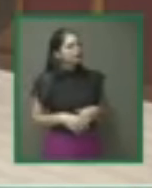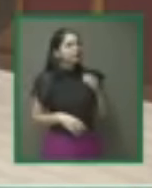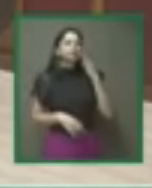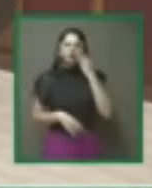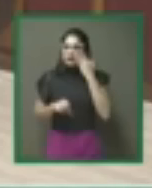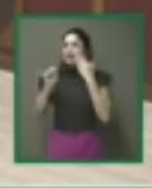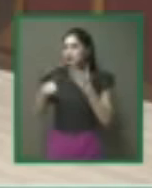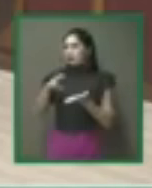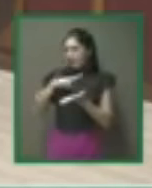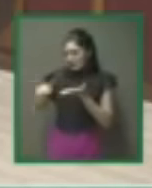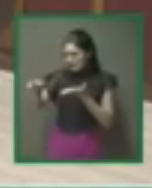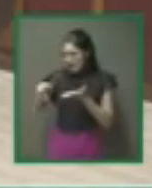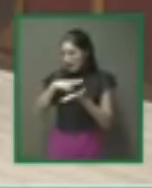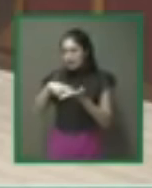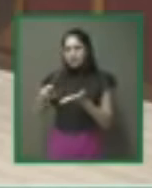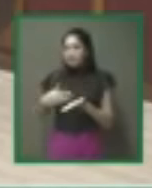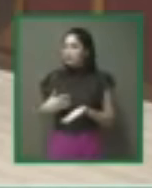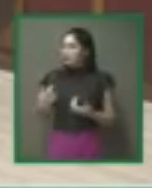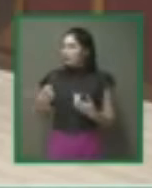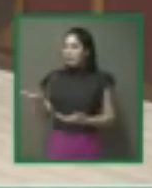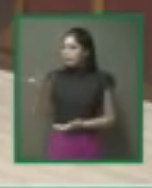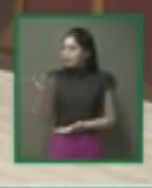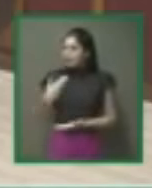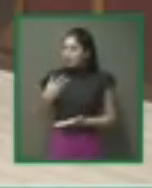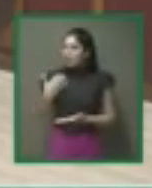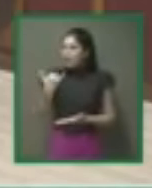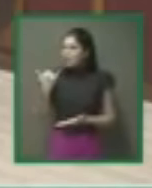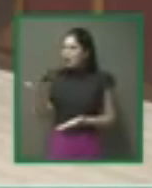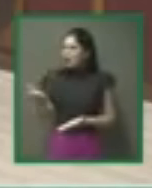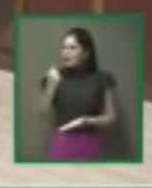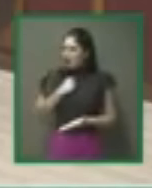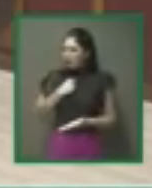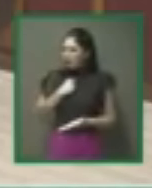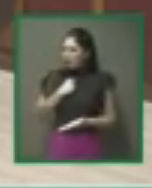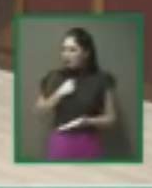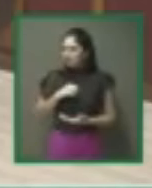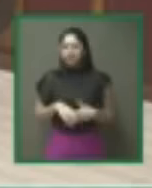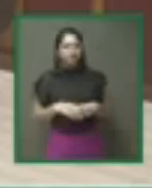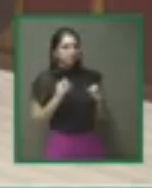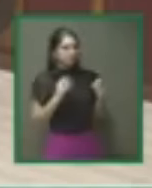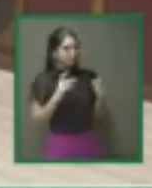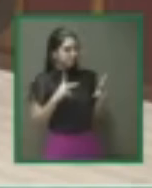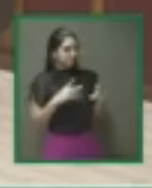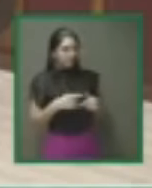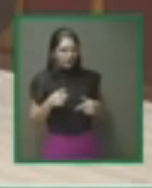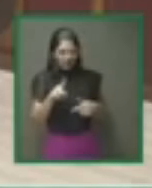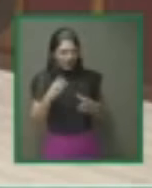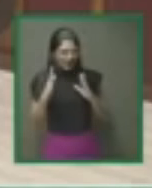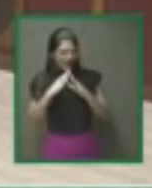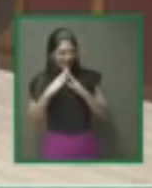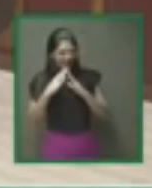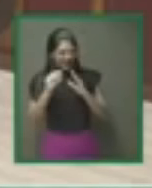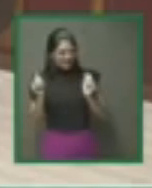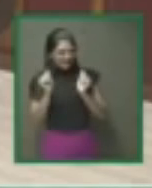Eu cheguei a mandar mensagem para ele, dizendo para ele me devolver o telefone. Tá. Ele chegou a morar com você lá